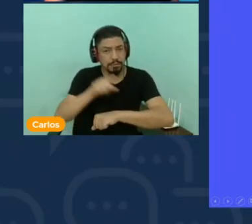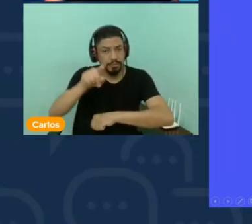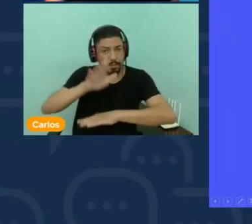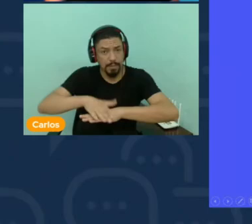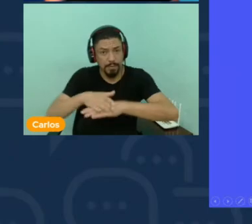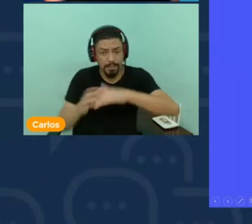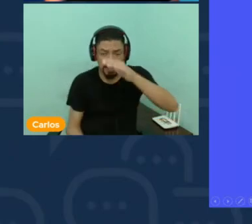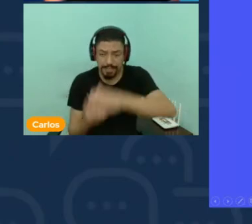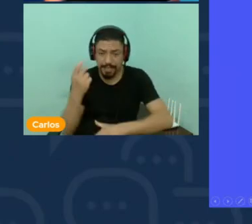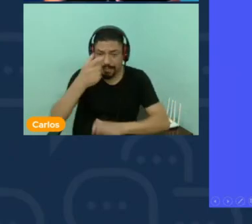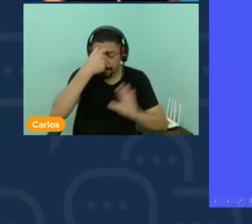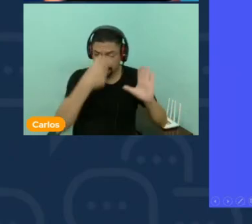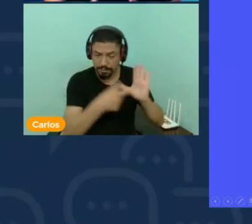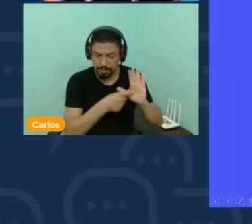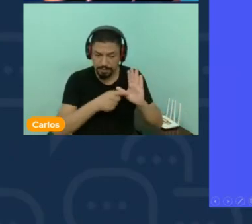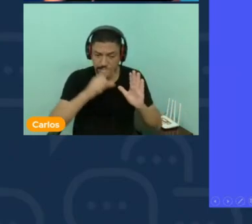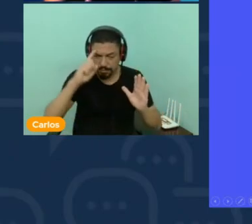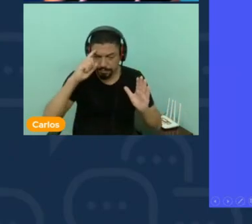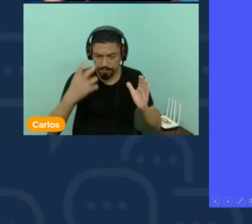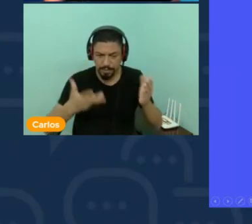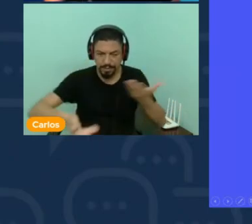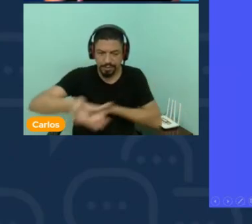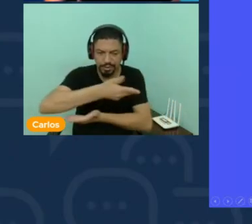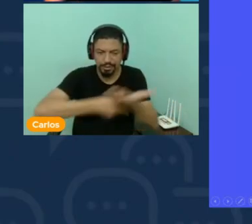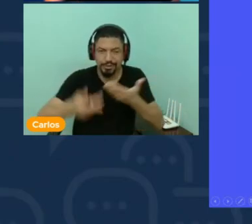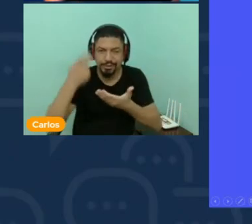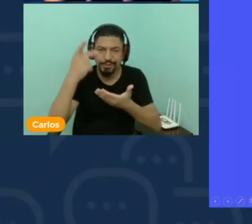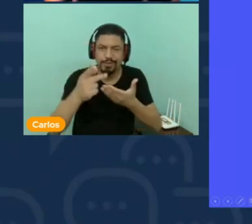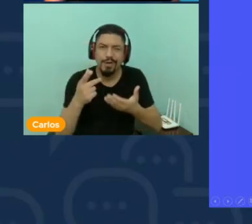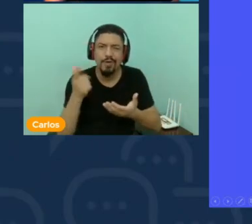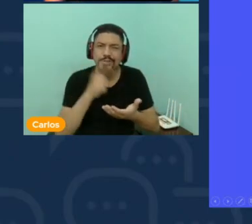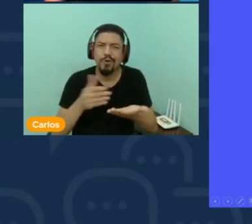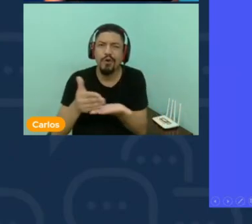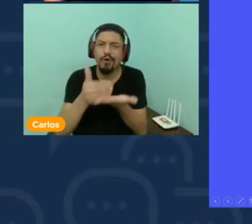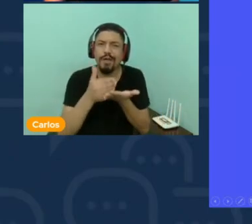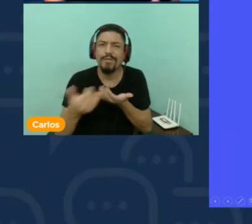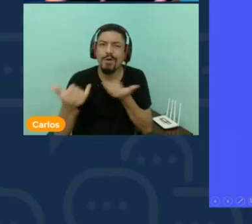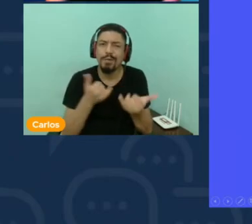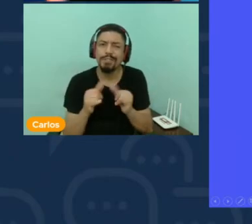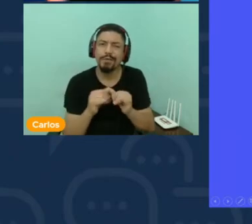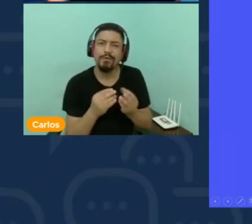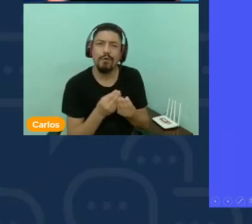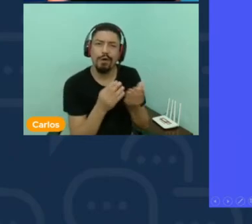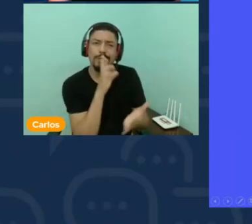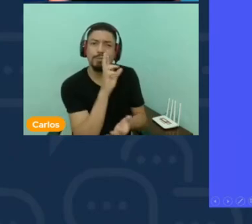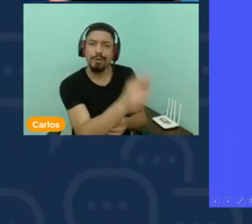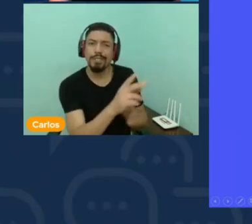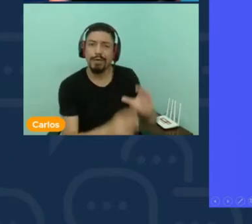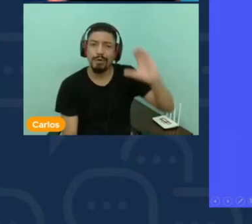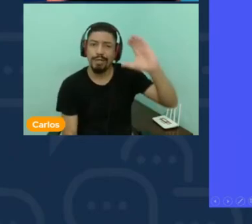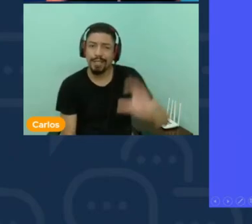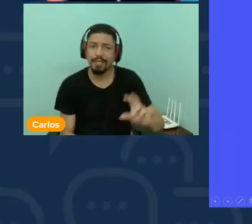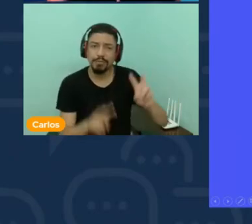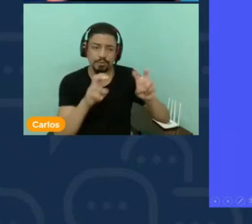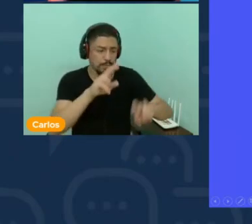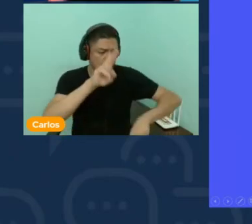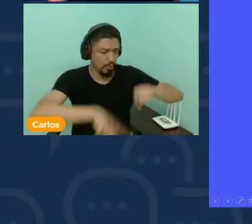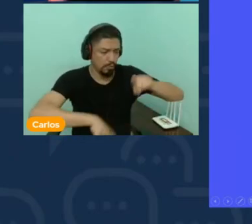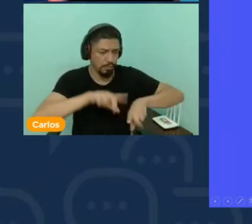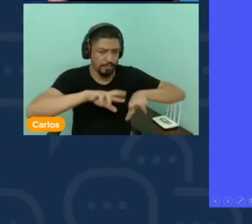IA generativa e ela pode fornecer informações para o seu cliente com relação aos produtos que você